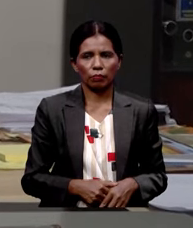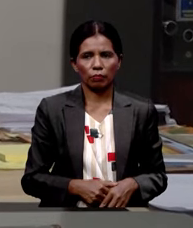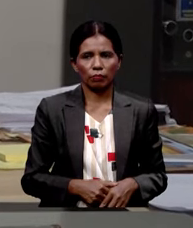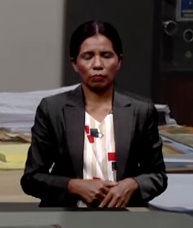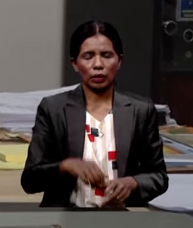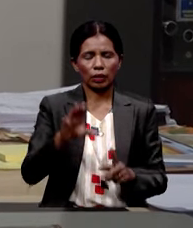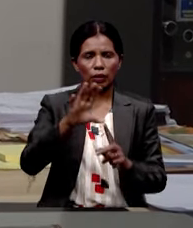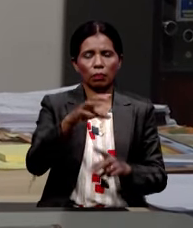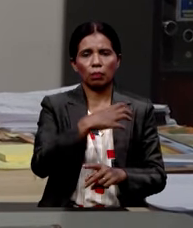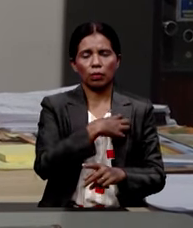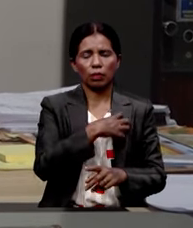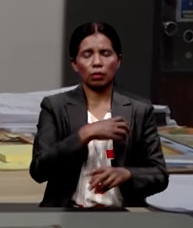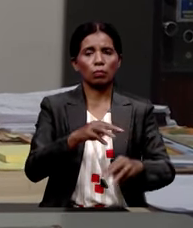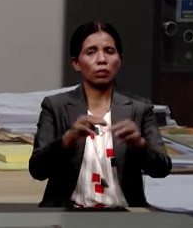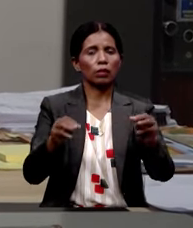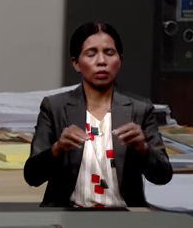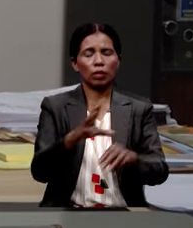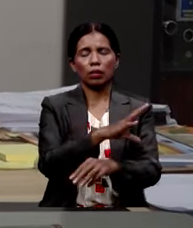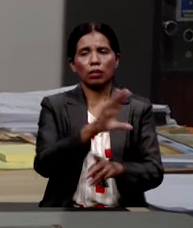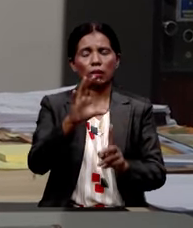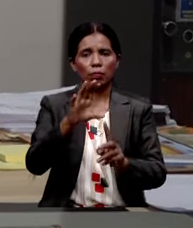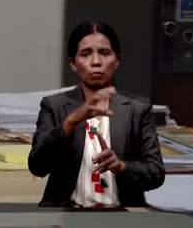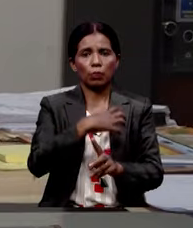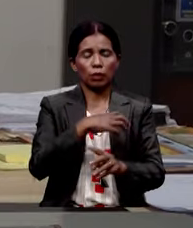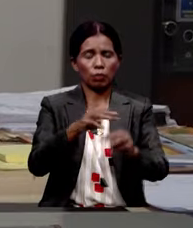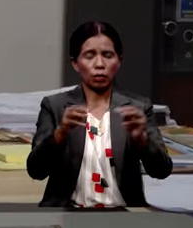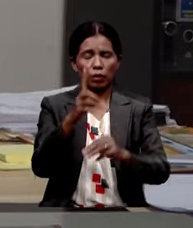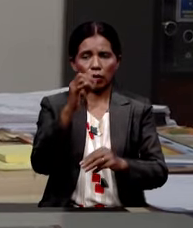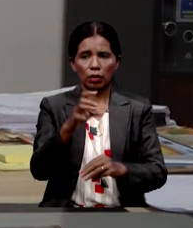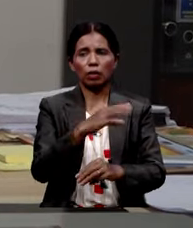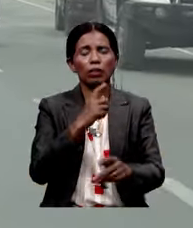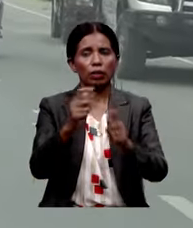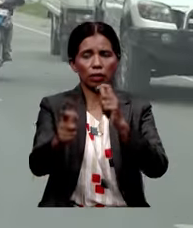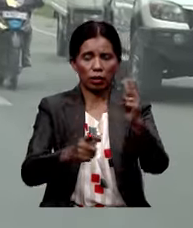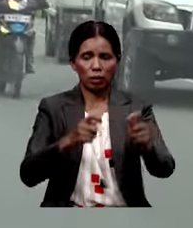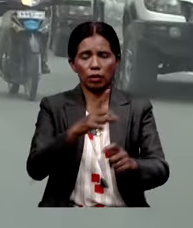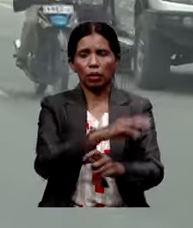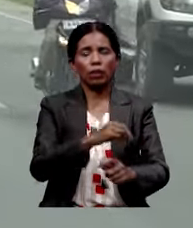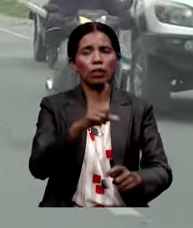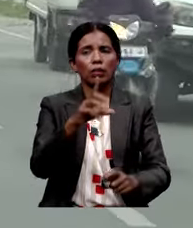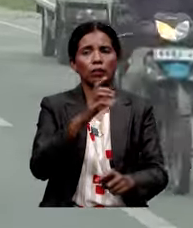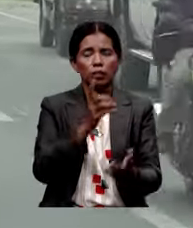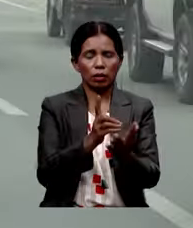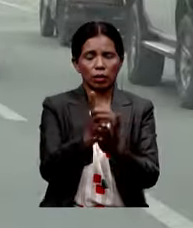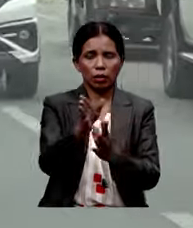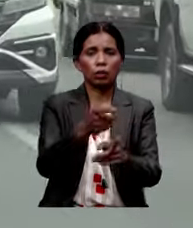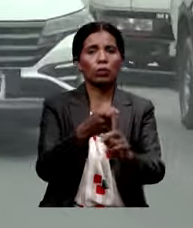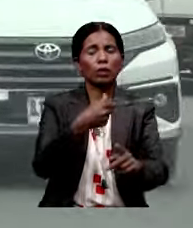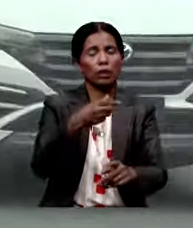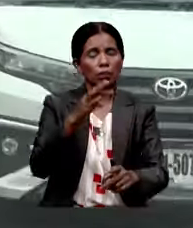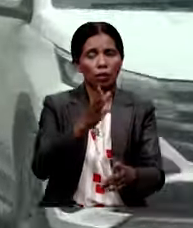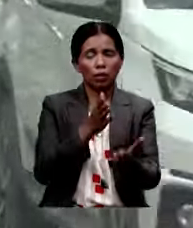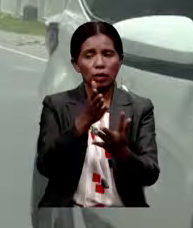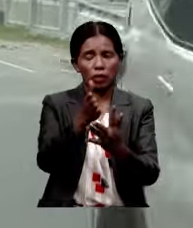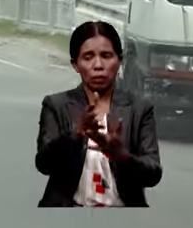Comandante de Trânsito e Segurança Rodoviária Nacional, Superintendente Assistente Luiz da Costa Teten, vai em direção ao sigilamento desse